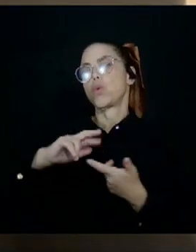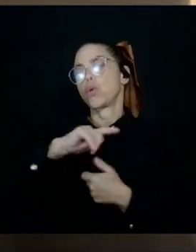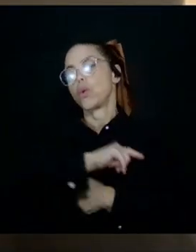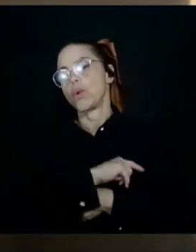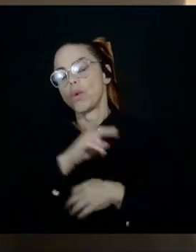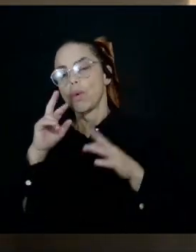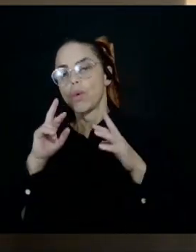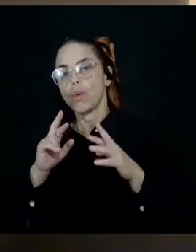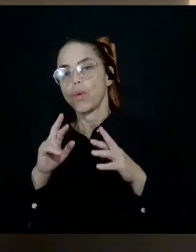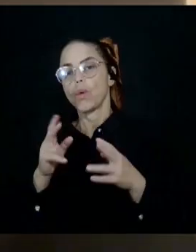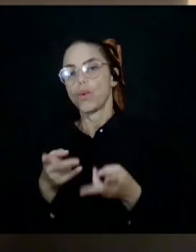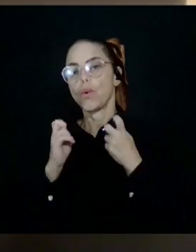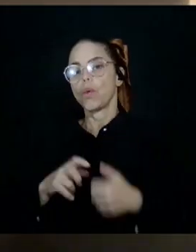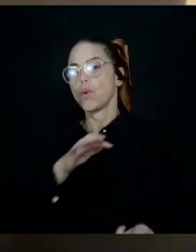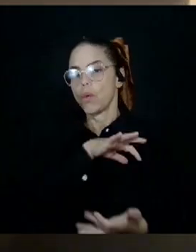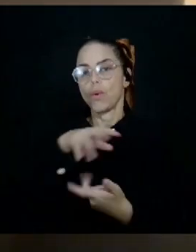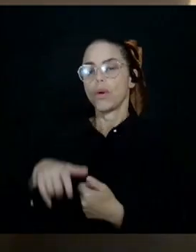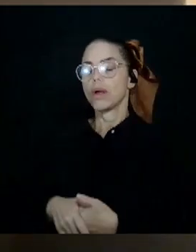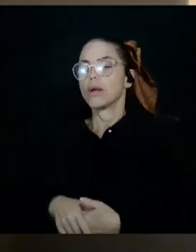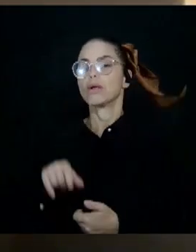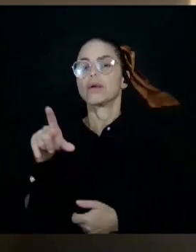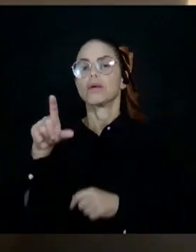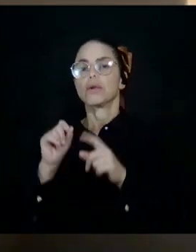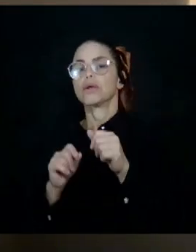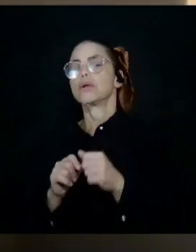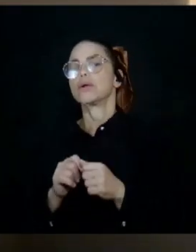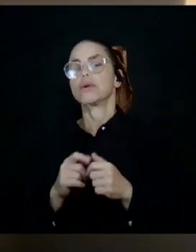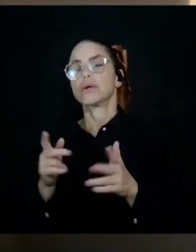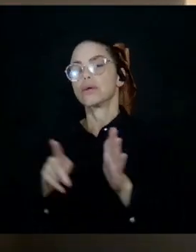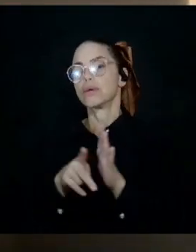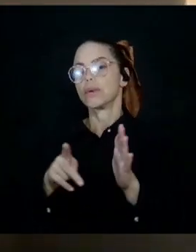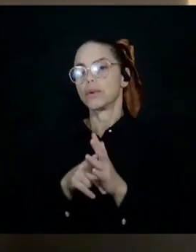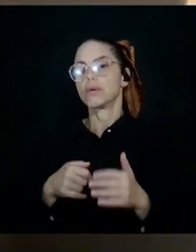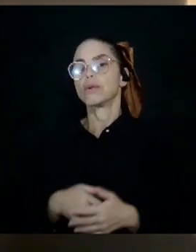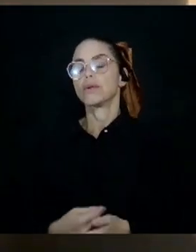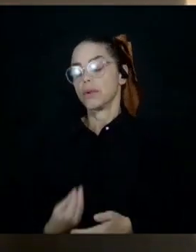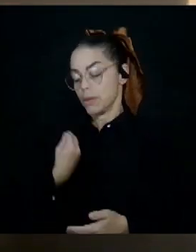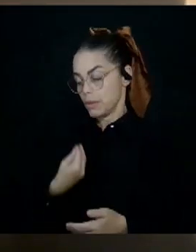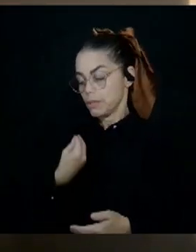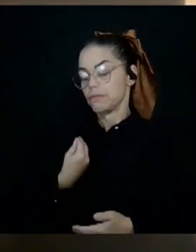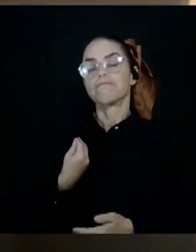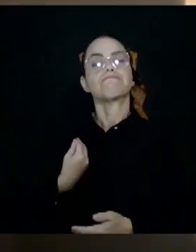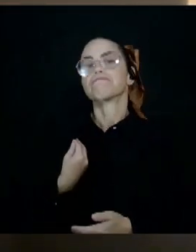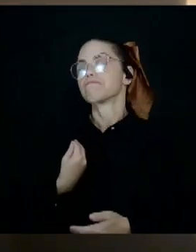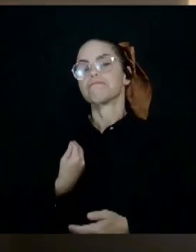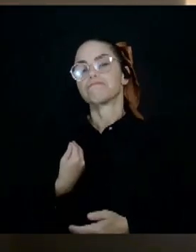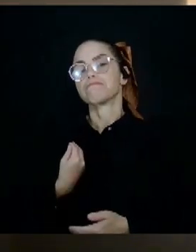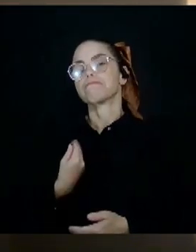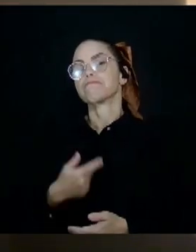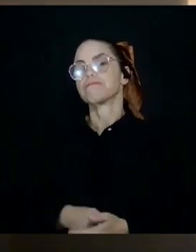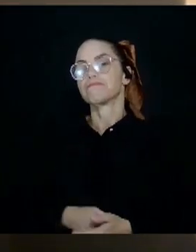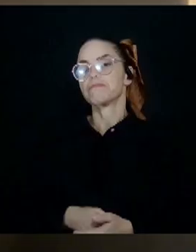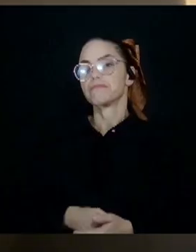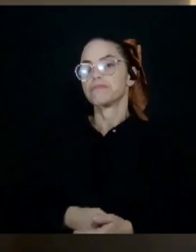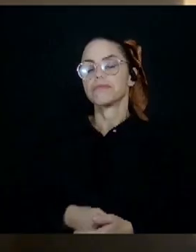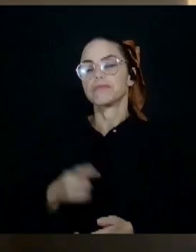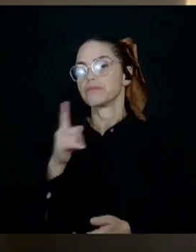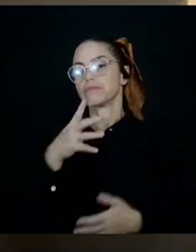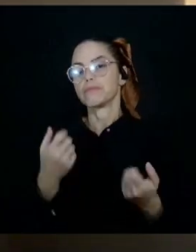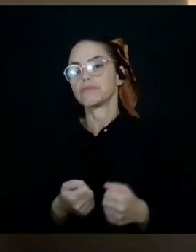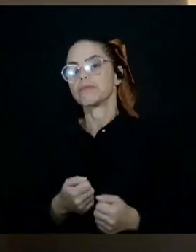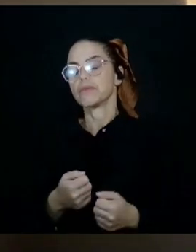de escolher as próprias coisas da sua vida e tal, mas não aceitar que nos dividam, né, para que tentem